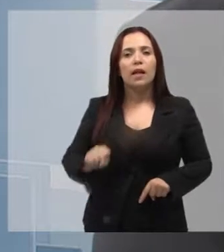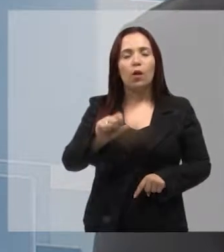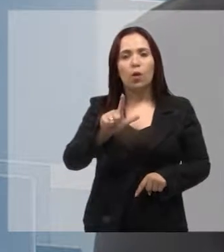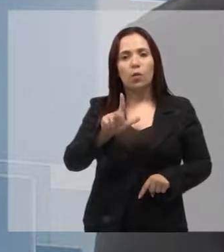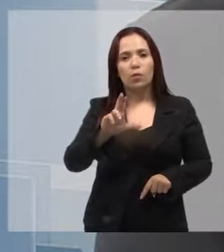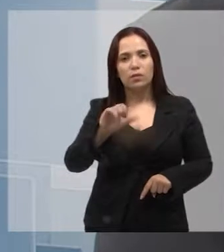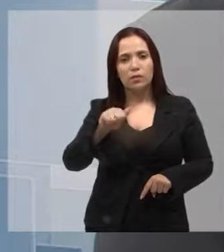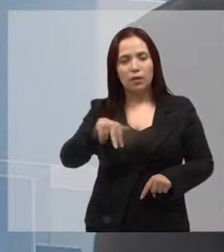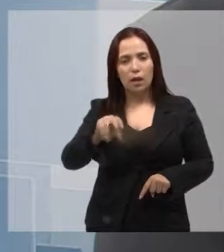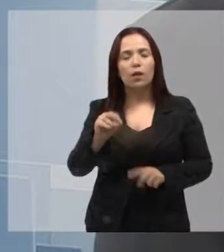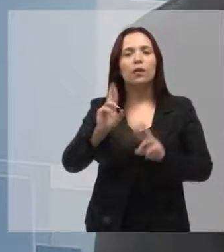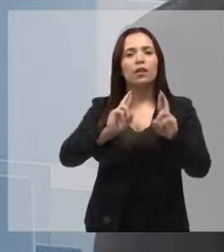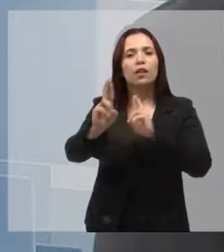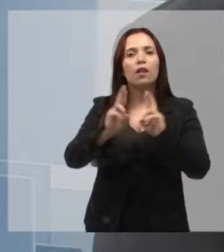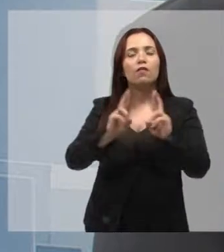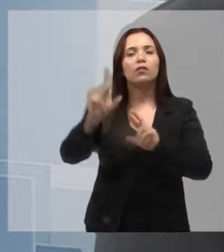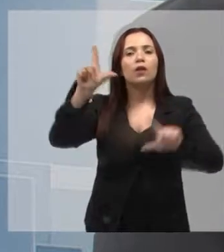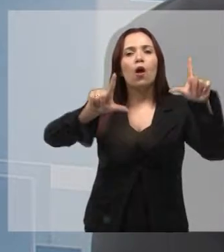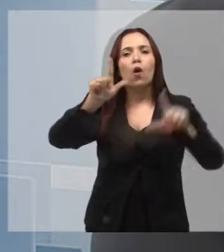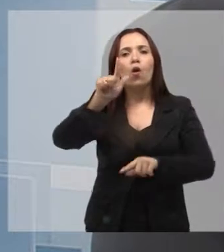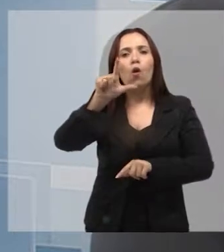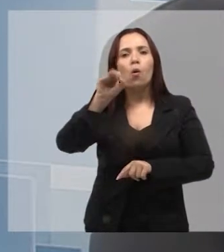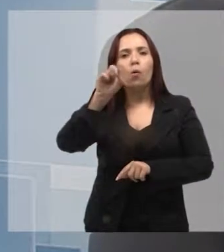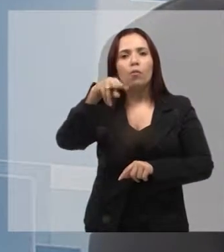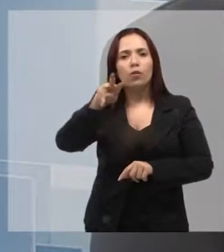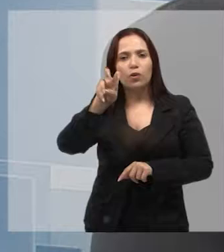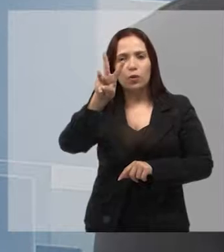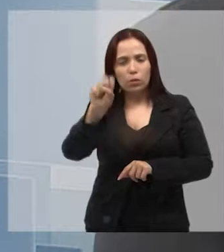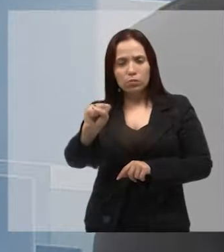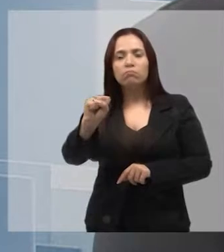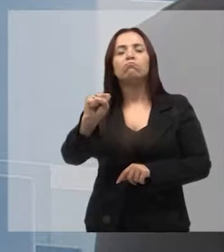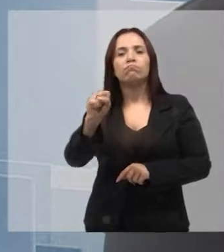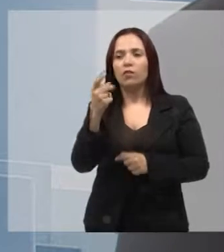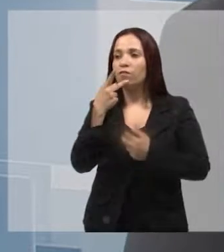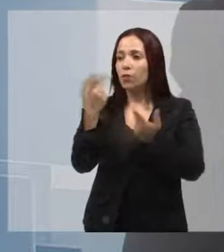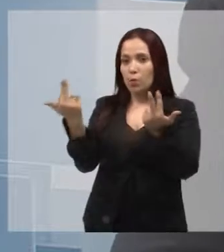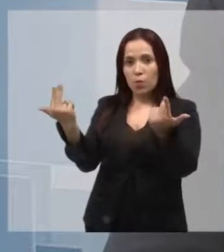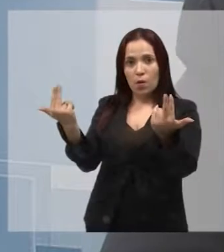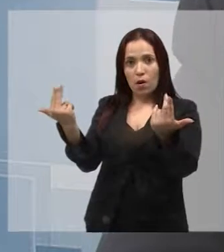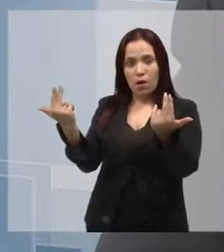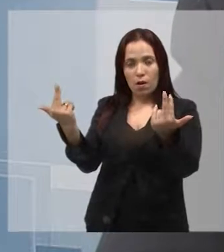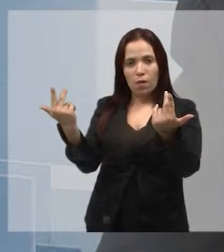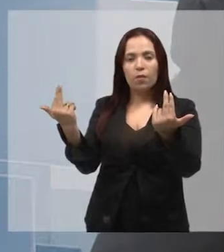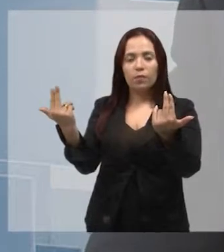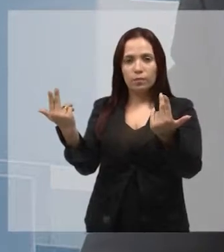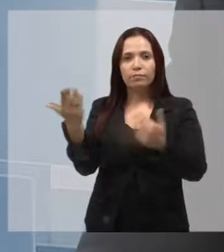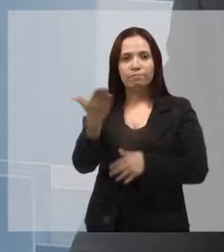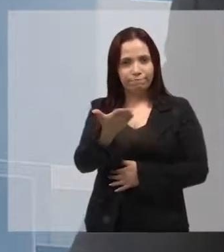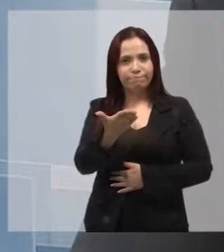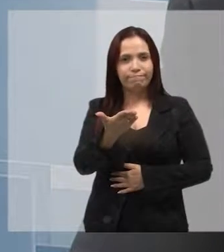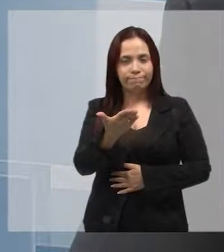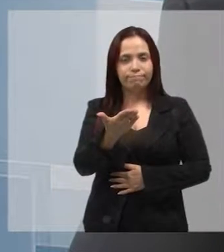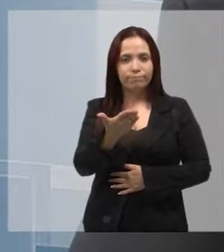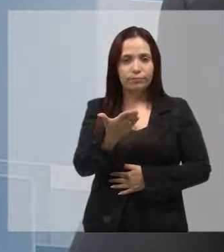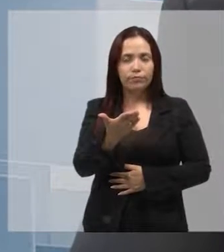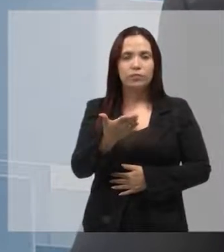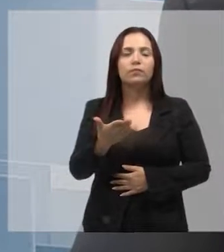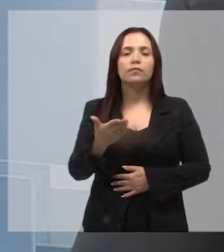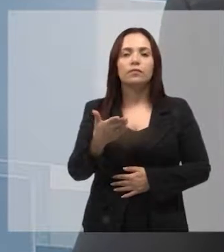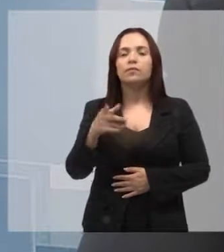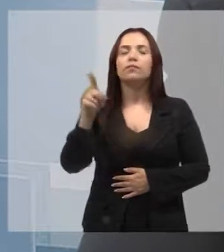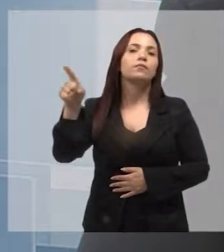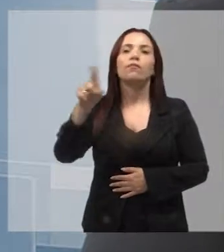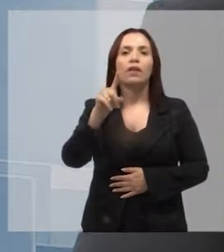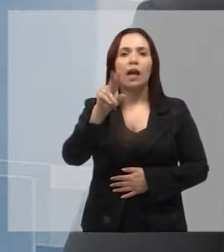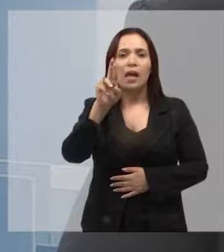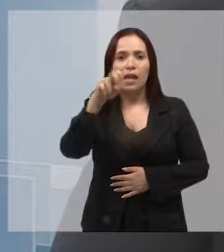Flávio Bolsonaro, numa entrevista na Globo News, dizia a mesma coisa, quase a mesma palavra do que está falando aqui o vereador Marcelo Lemos, que a eleição do Renan